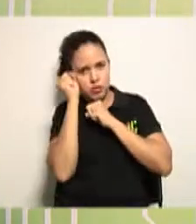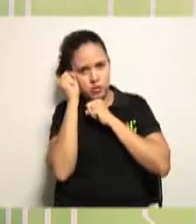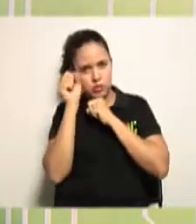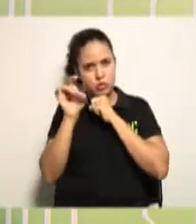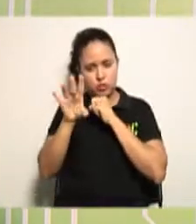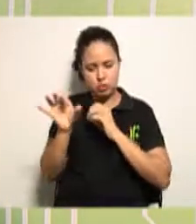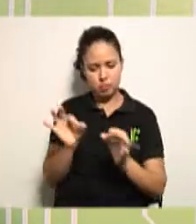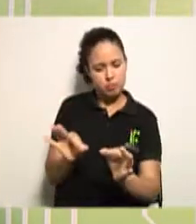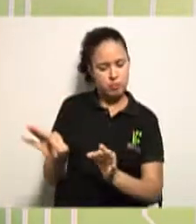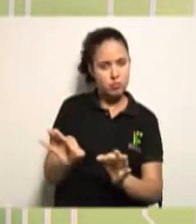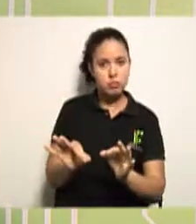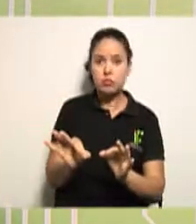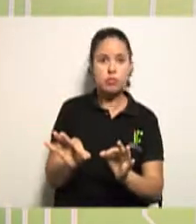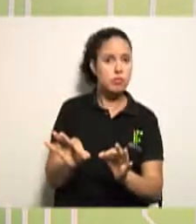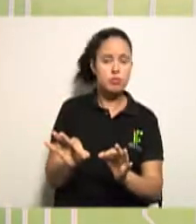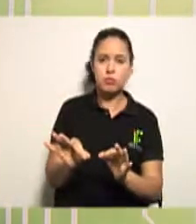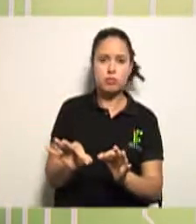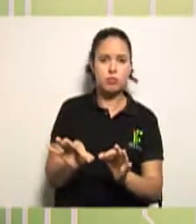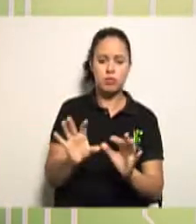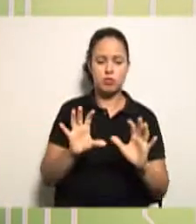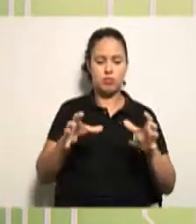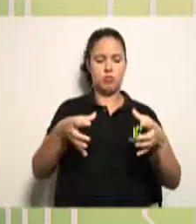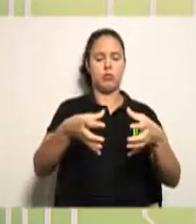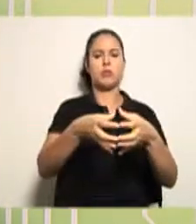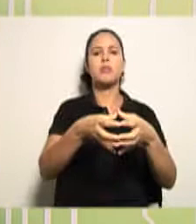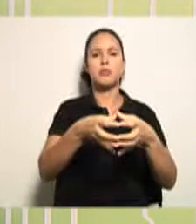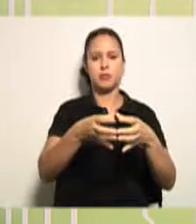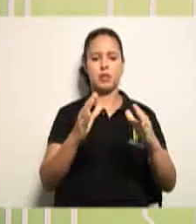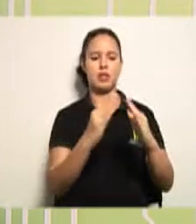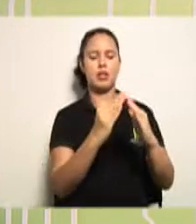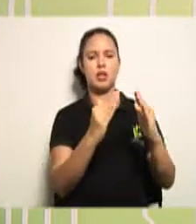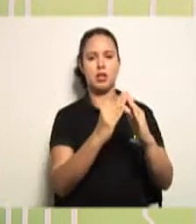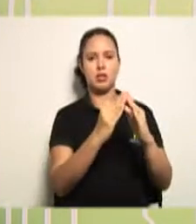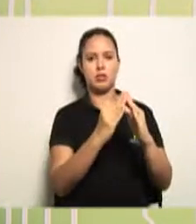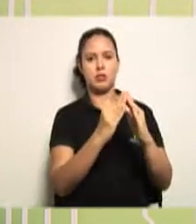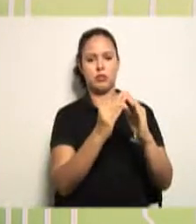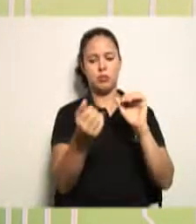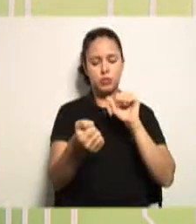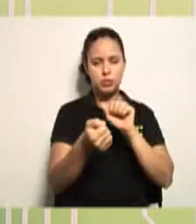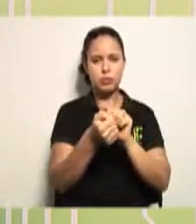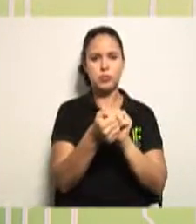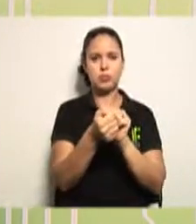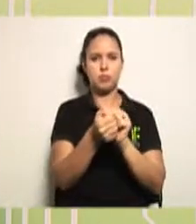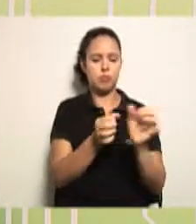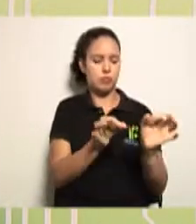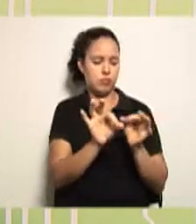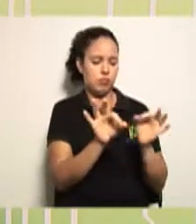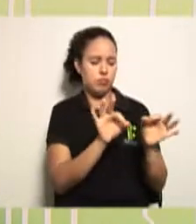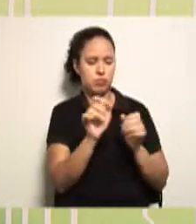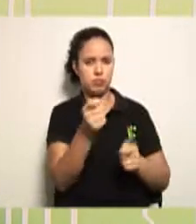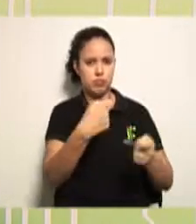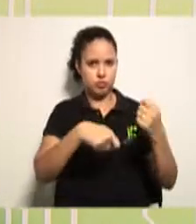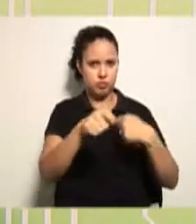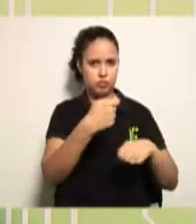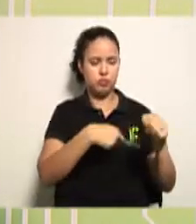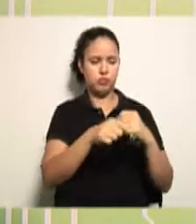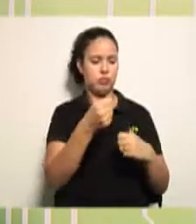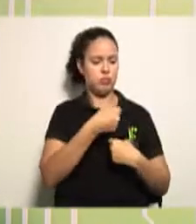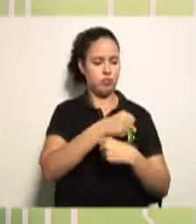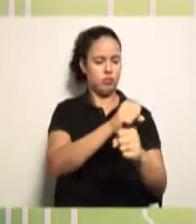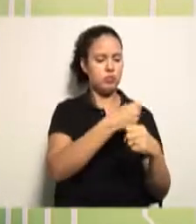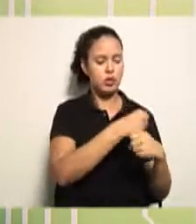unir, todo mundo vai organizar a casa completamente e aí vai pensar no bem, vai ficar um